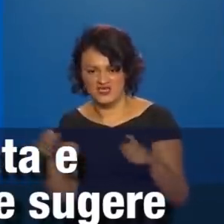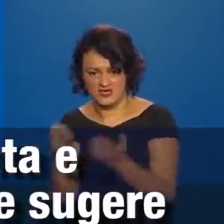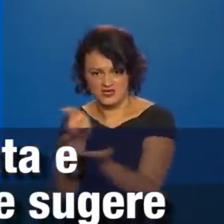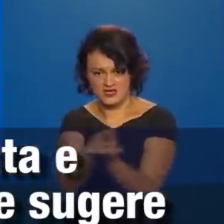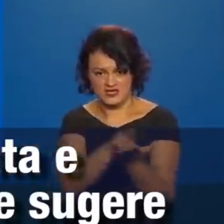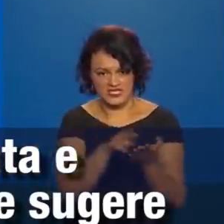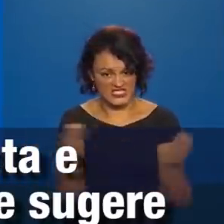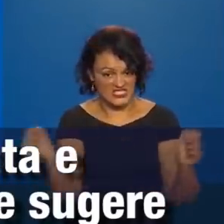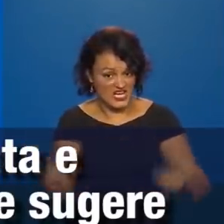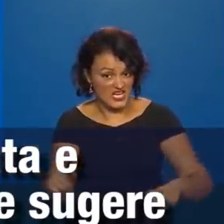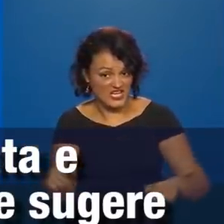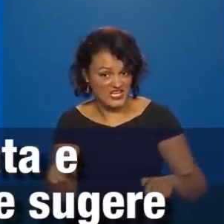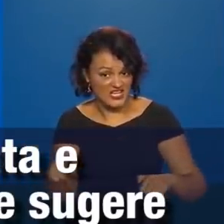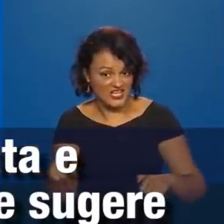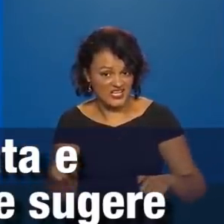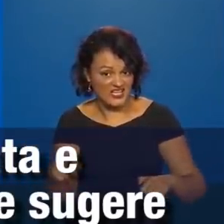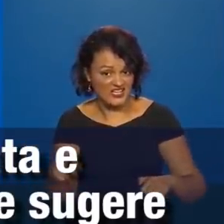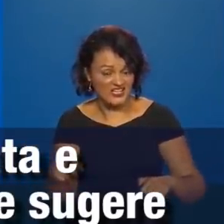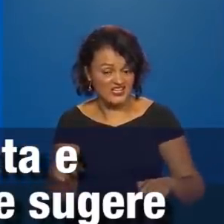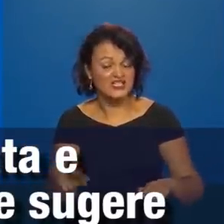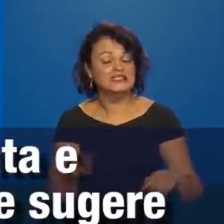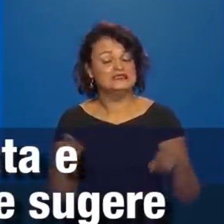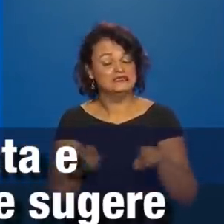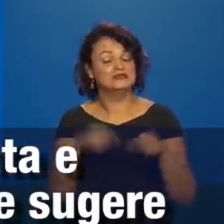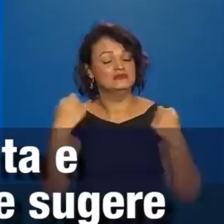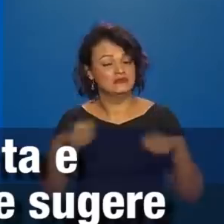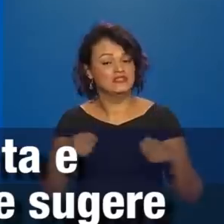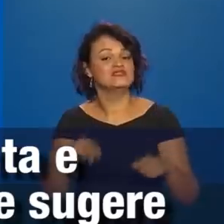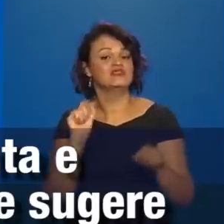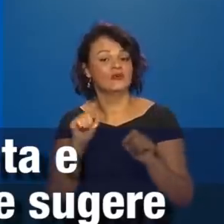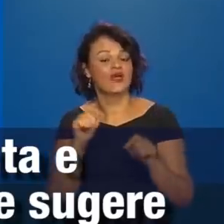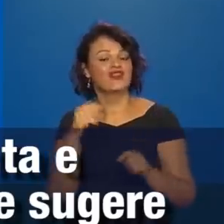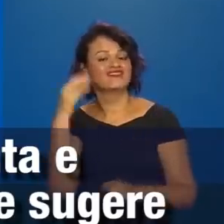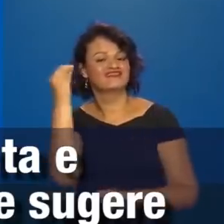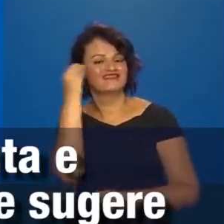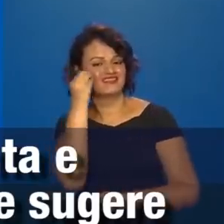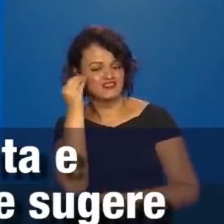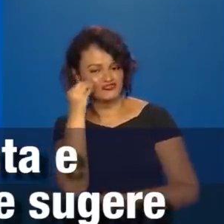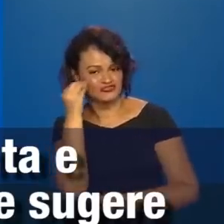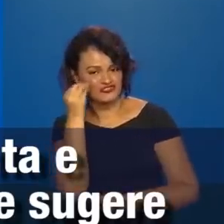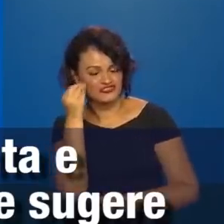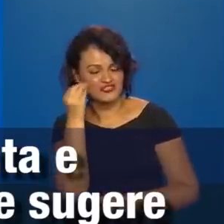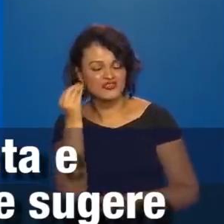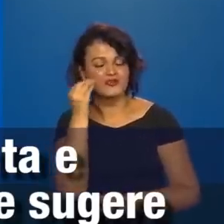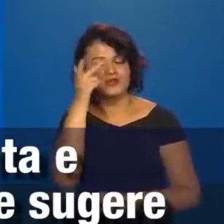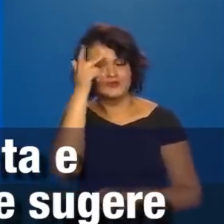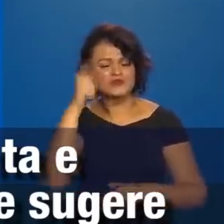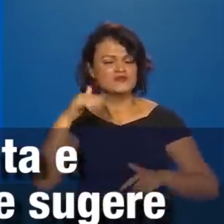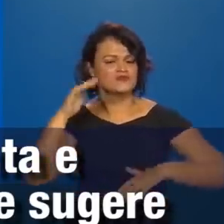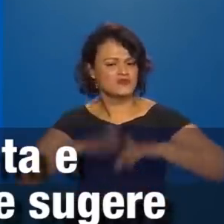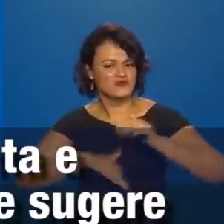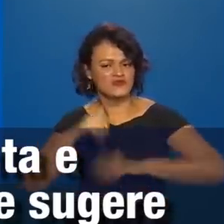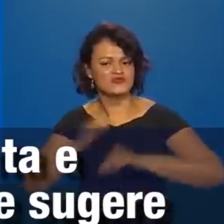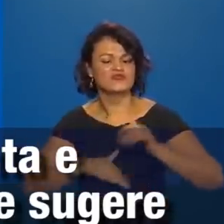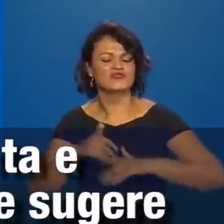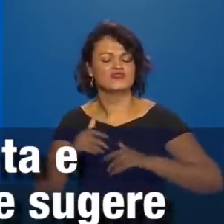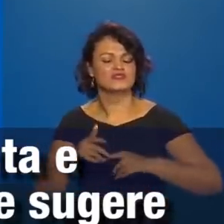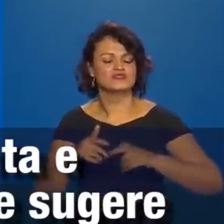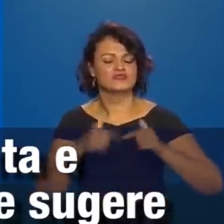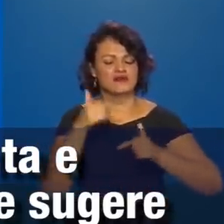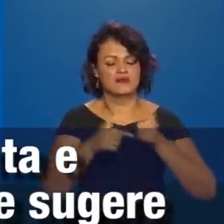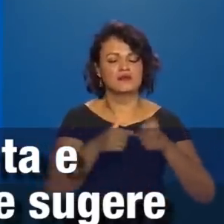disponível, bem como a gente possa ter testes para que os profissionais dos diversos setores da